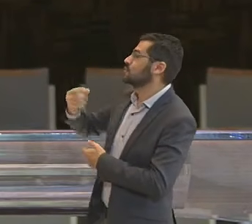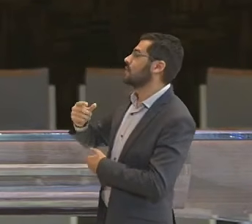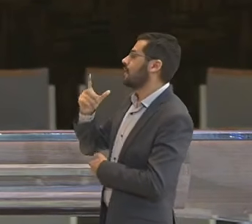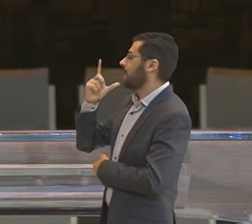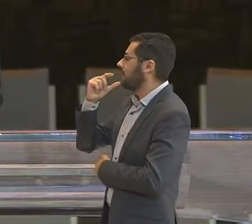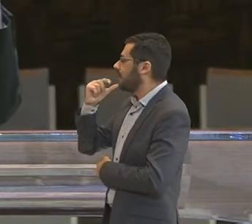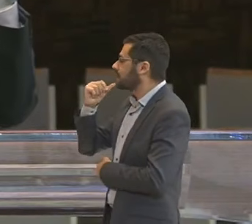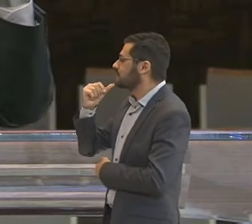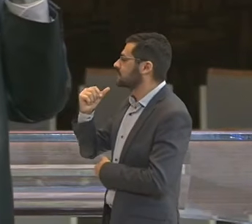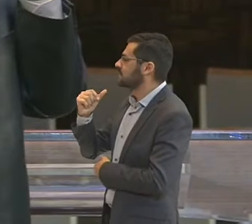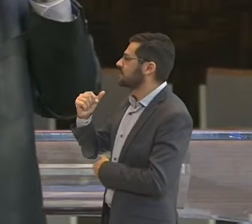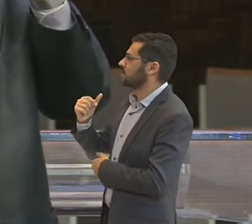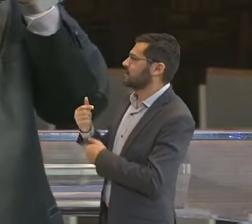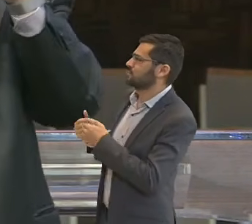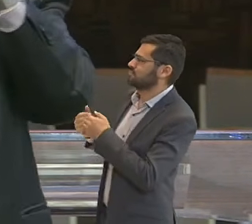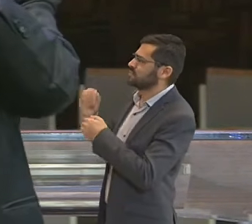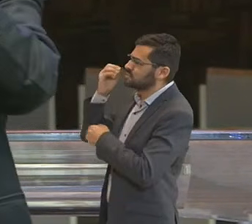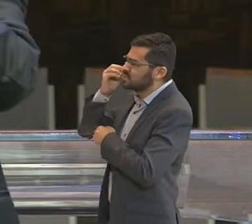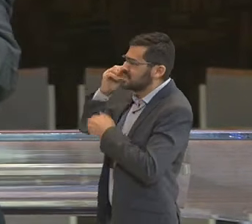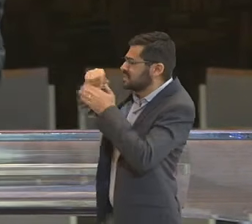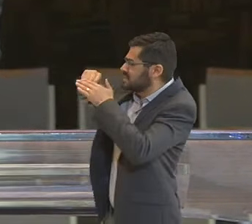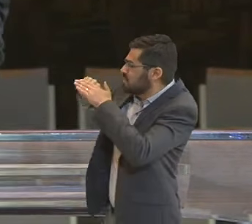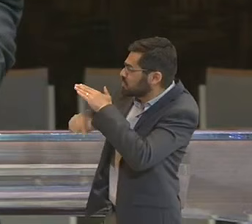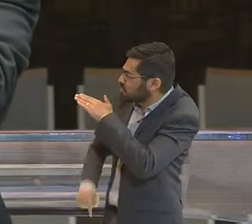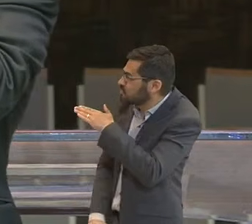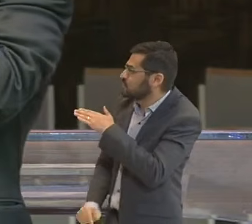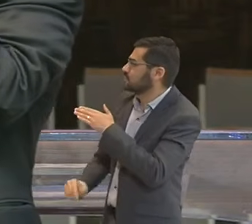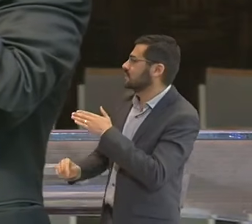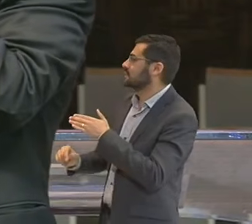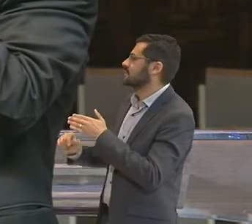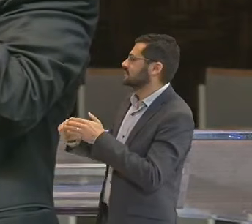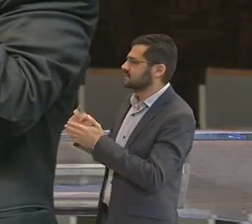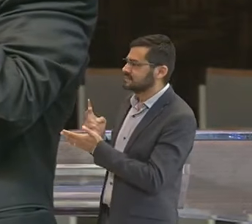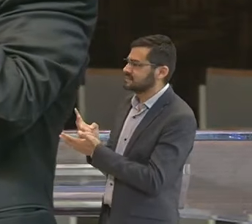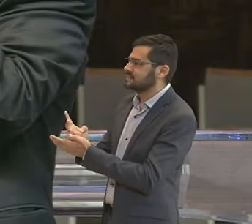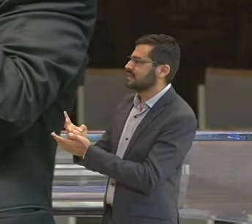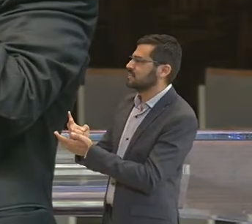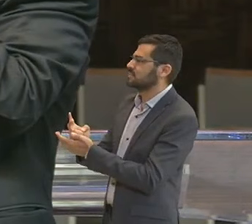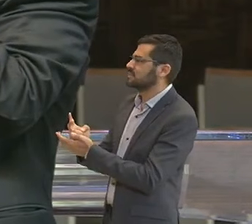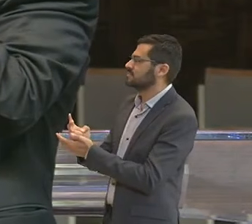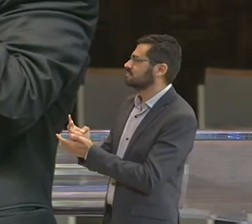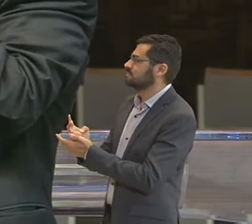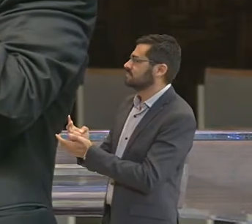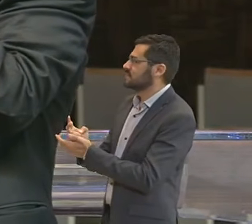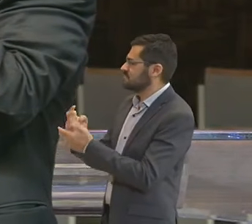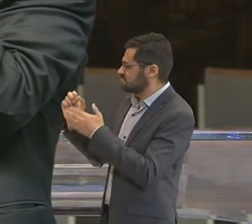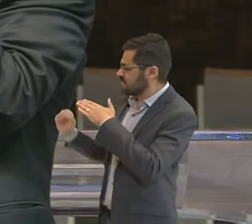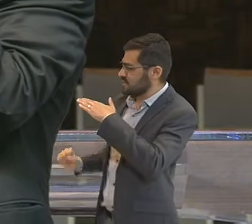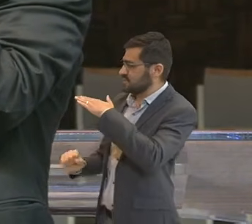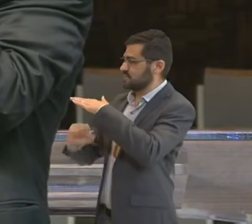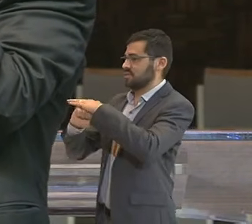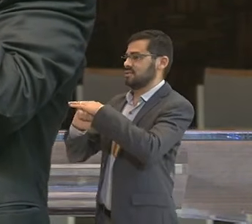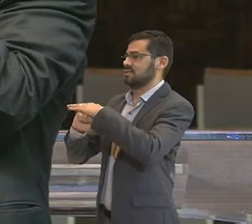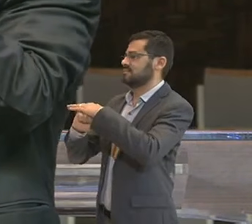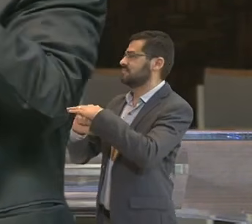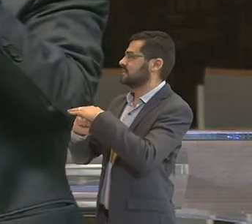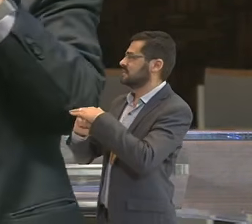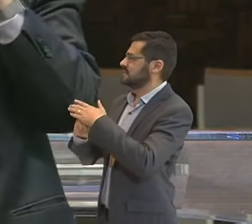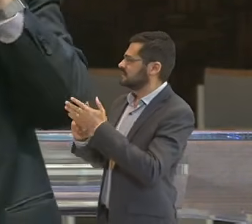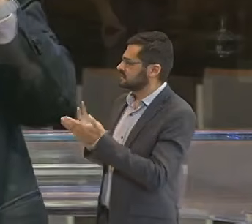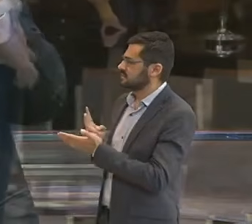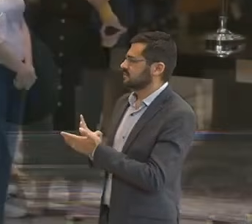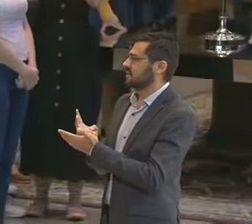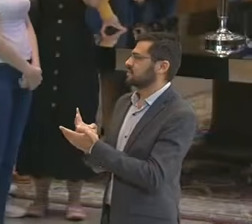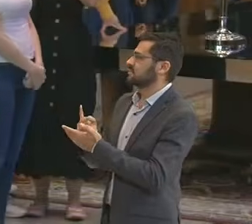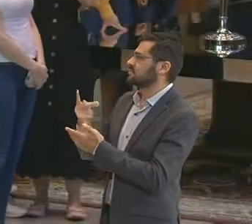só no tornozelo. Eu quero, Senhor, sair nadando na fonte da graça de Deus. Eu não quero,